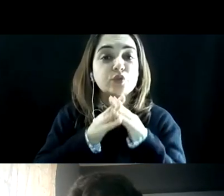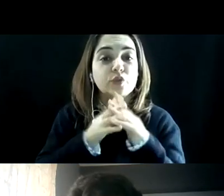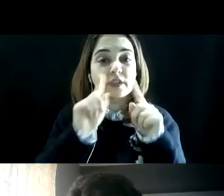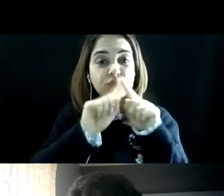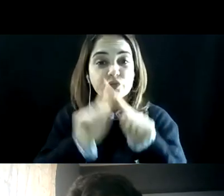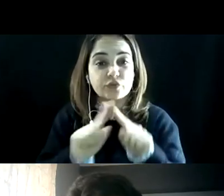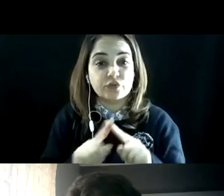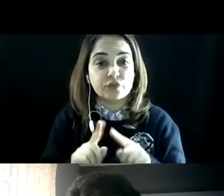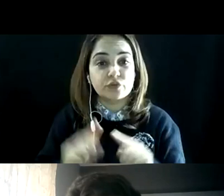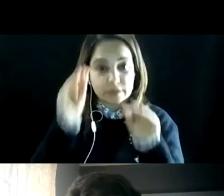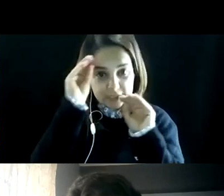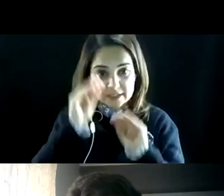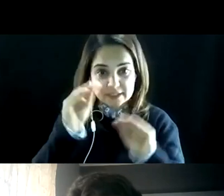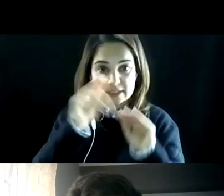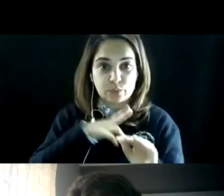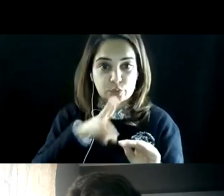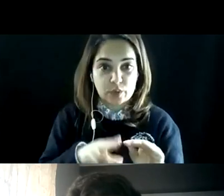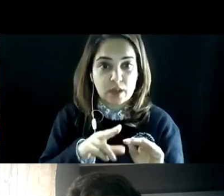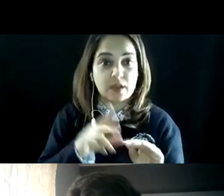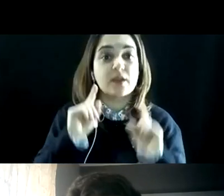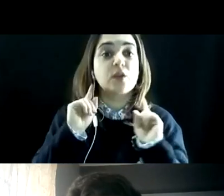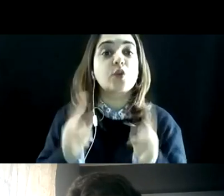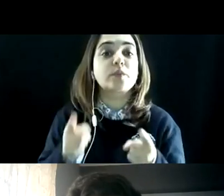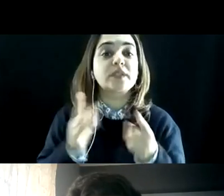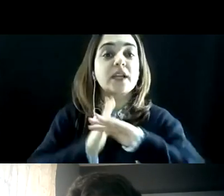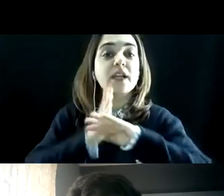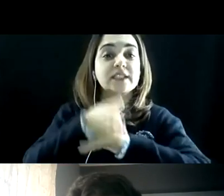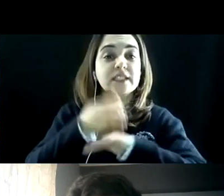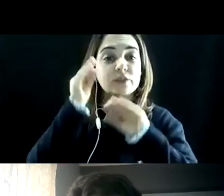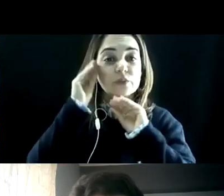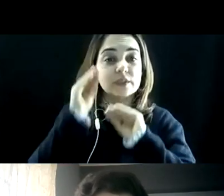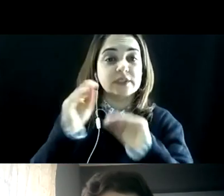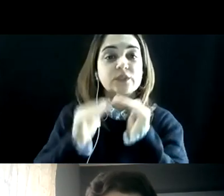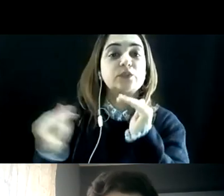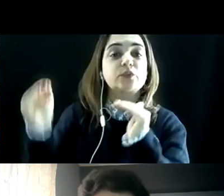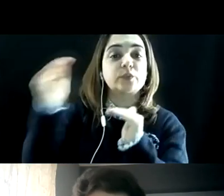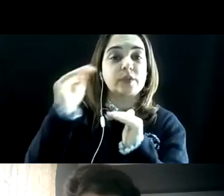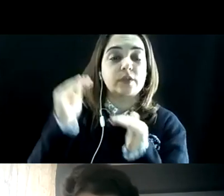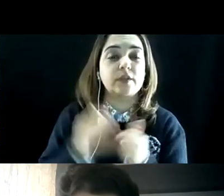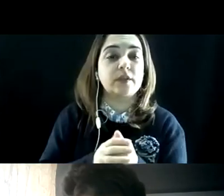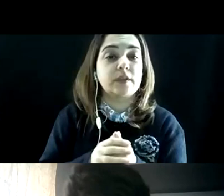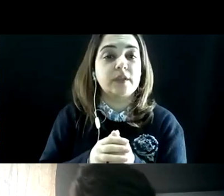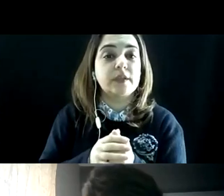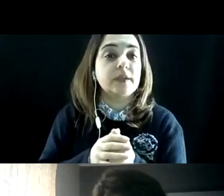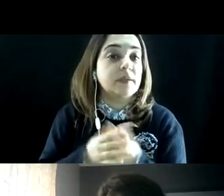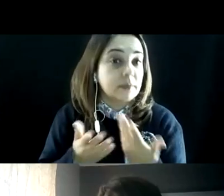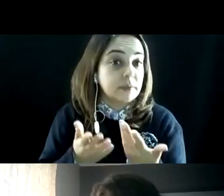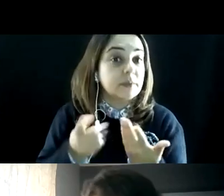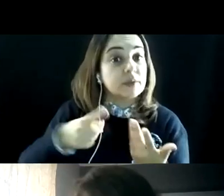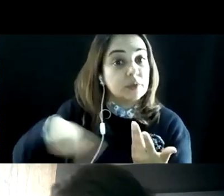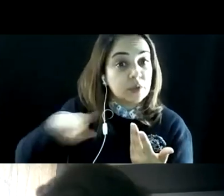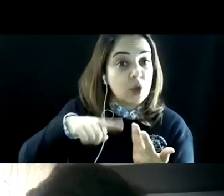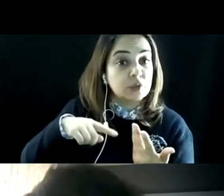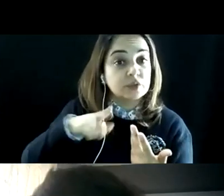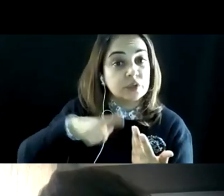níveis de ensino em Portugal, a começar pelo próprio acesso ao ensino superior. Isto é, nós já estamos